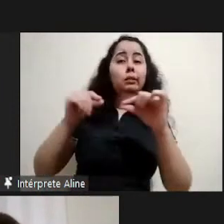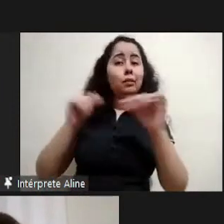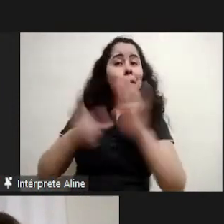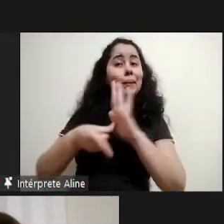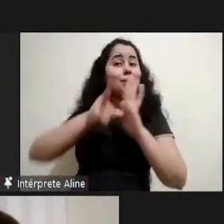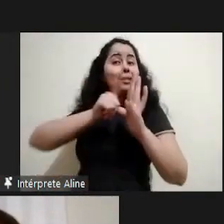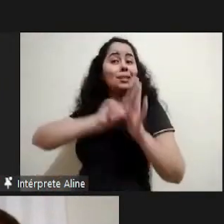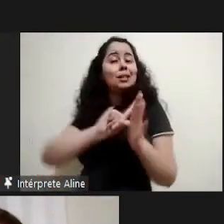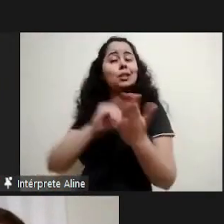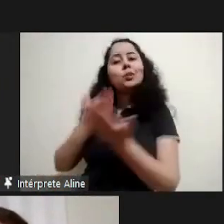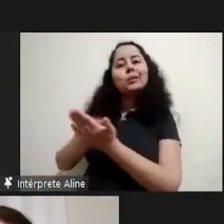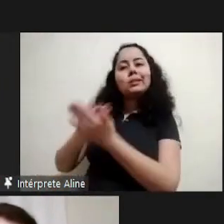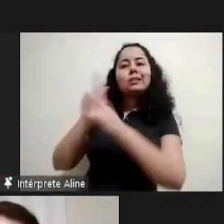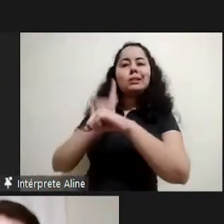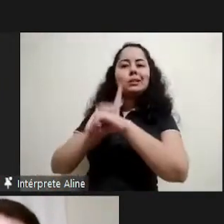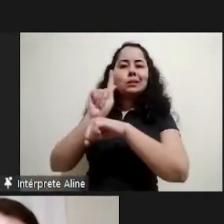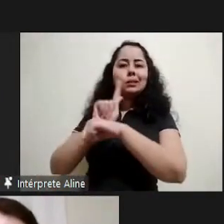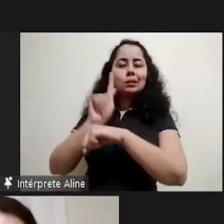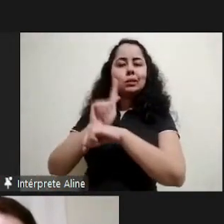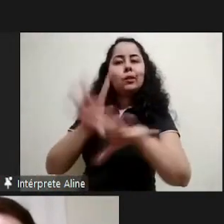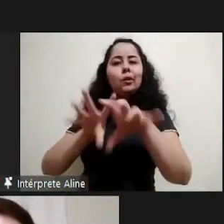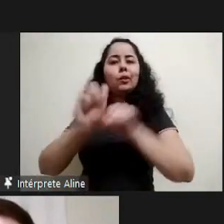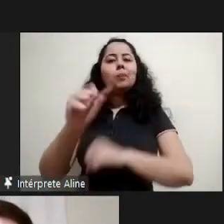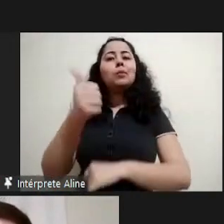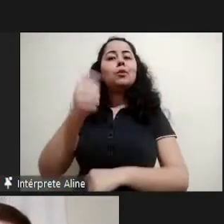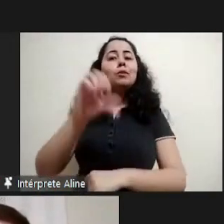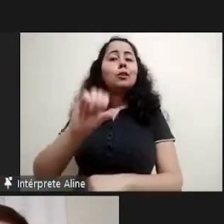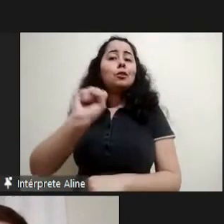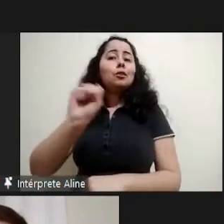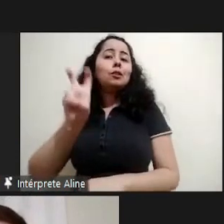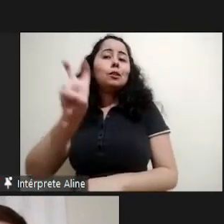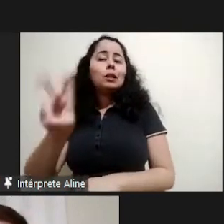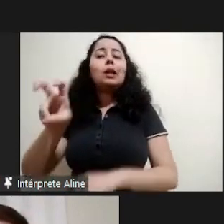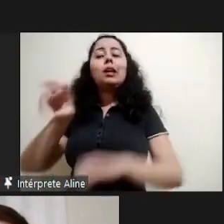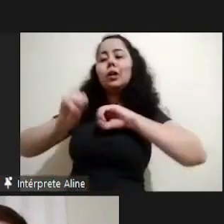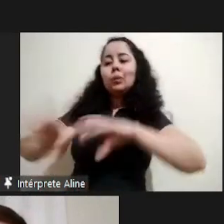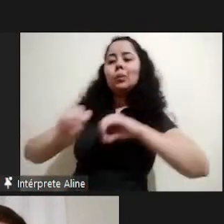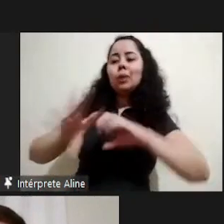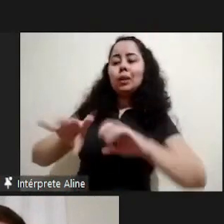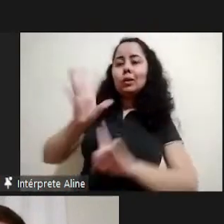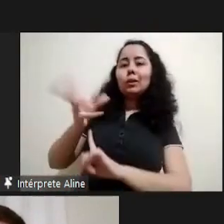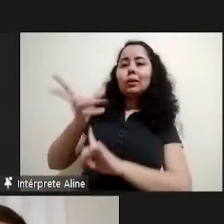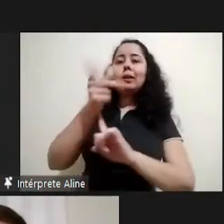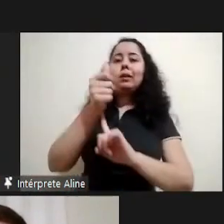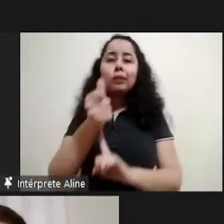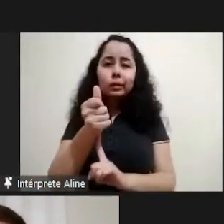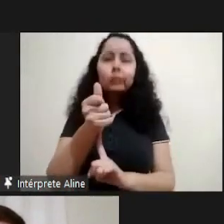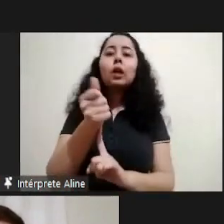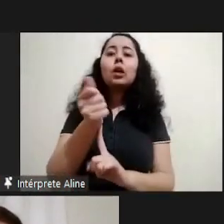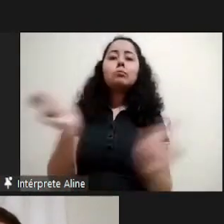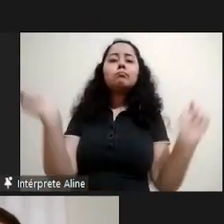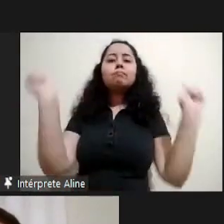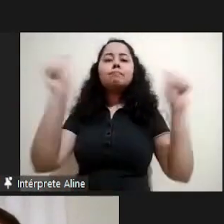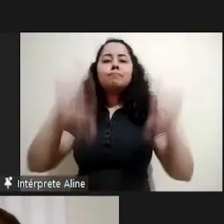licenciando-se no ano de 1985 em Educação Artística, com habilitação em Desenho Técnico.